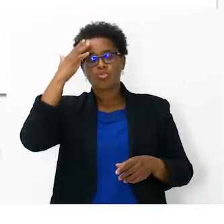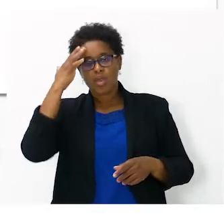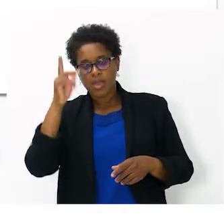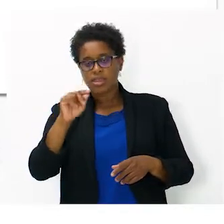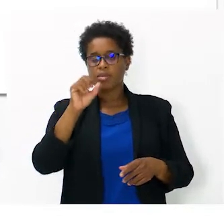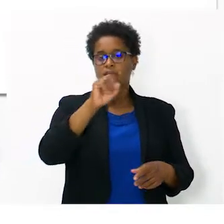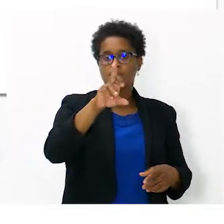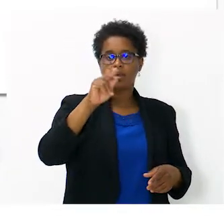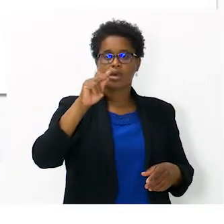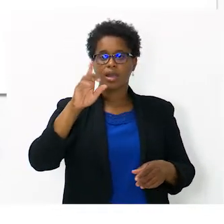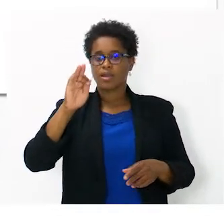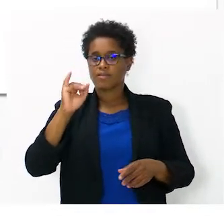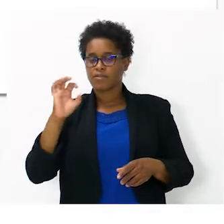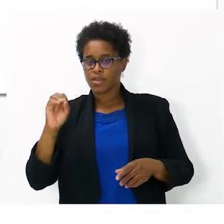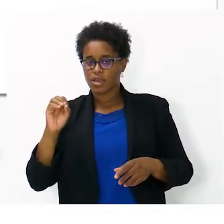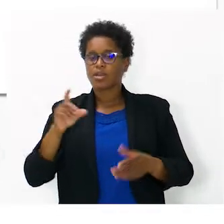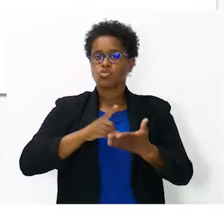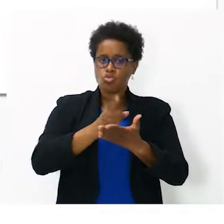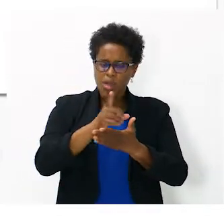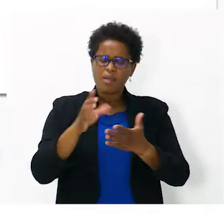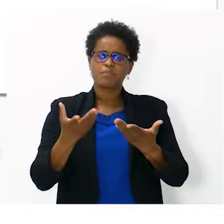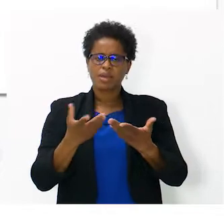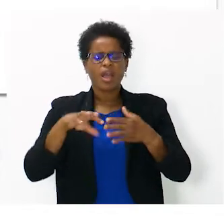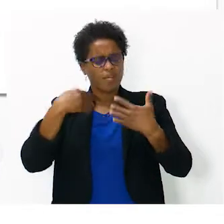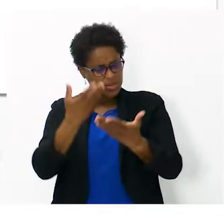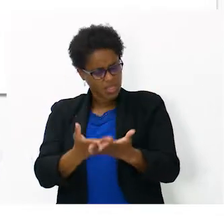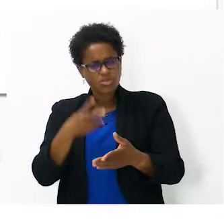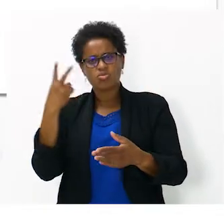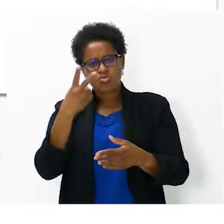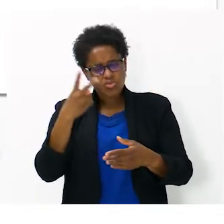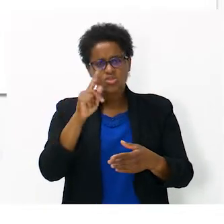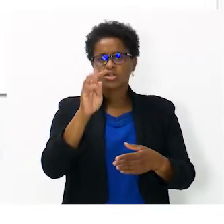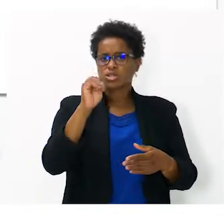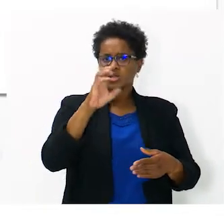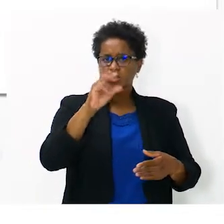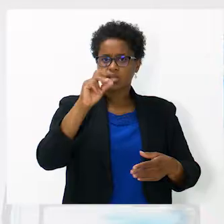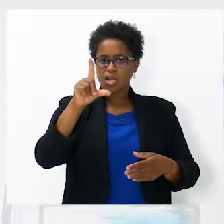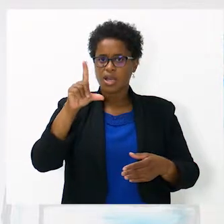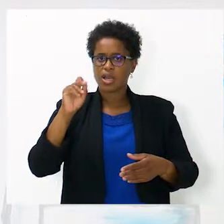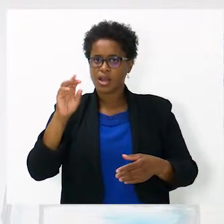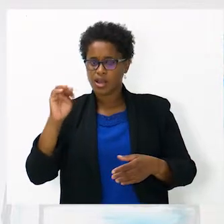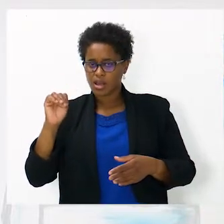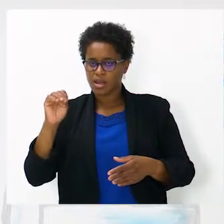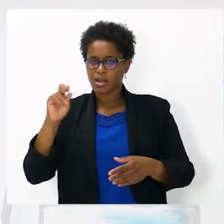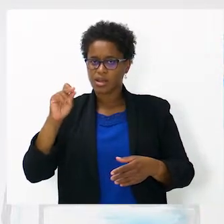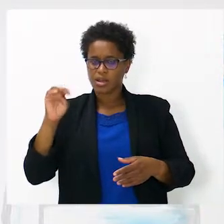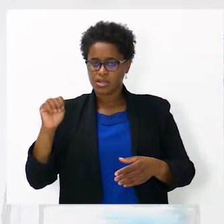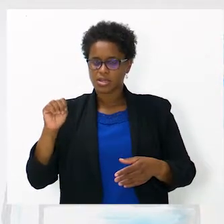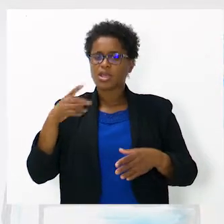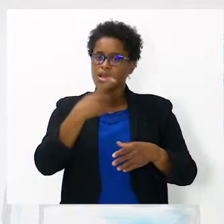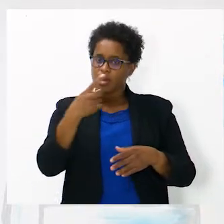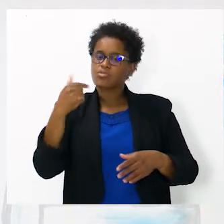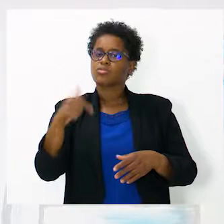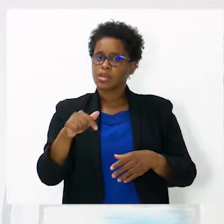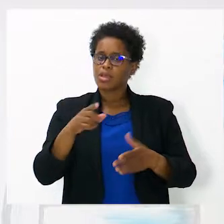escala gráfica. Os mapas geralmente apresentam os dois tipos de escalas. Cada mapa tem a